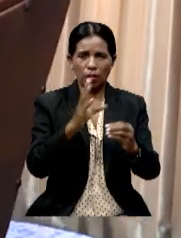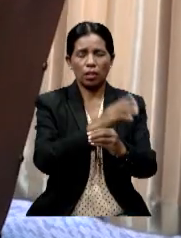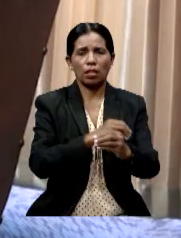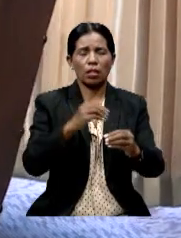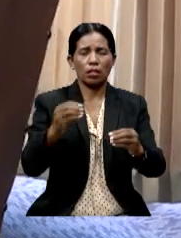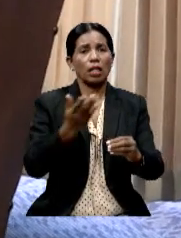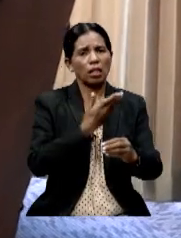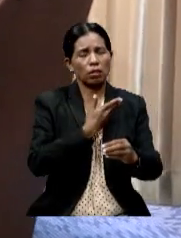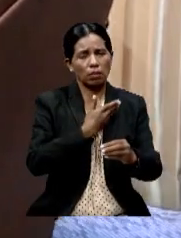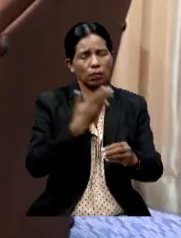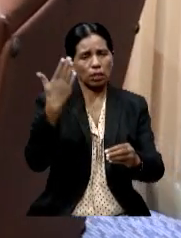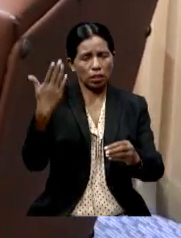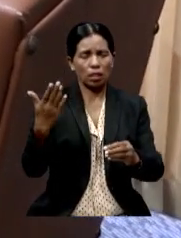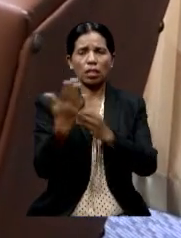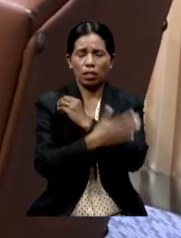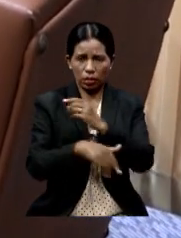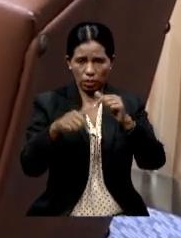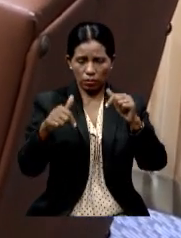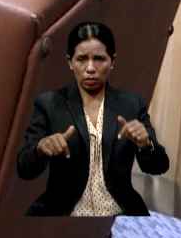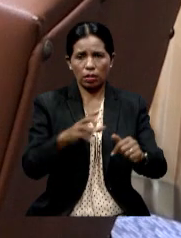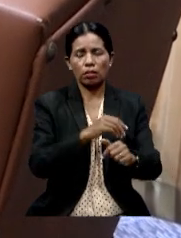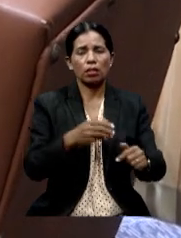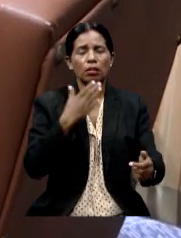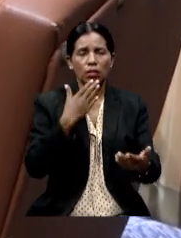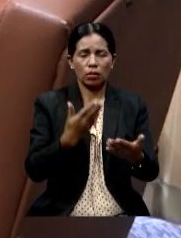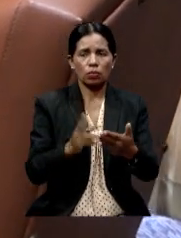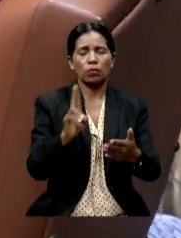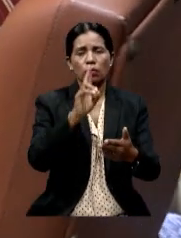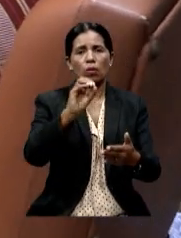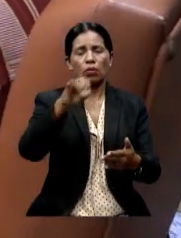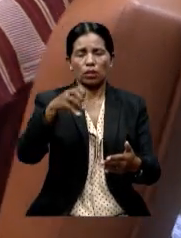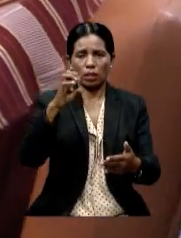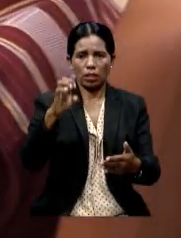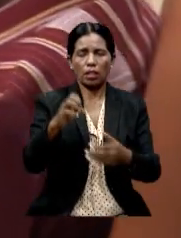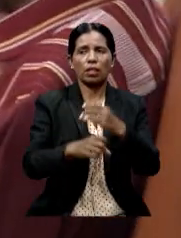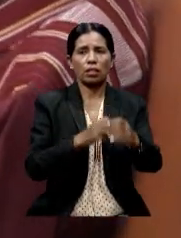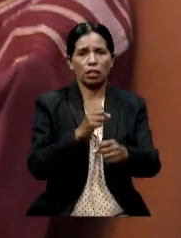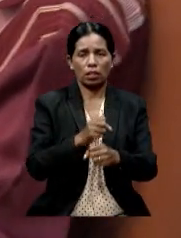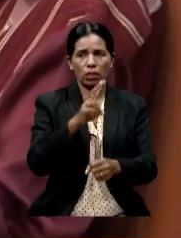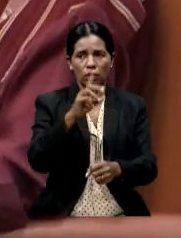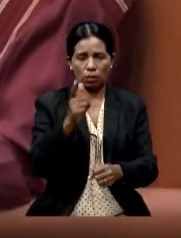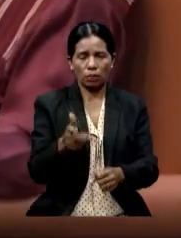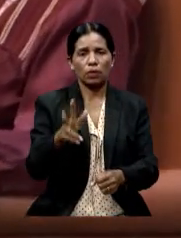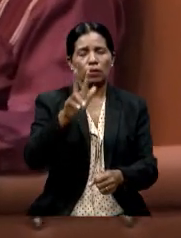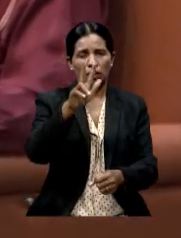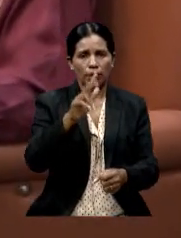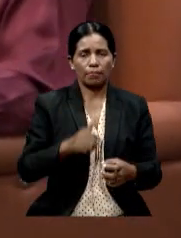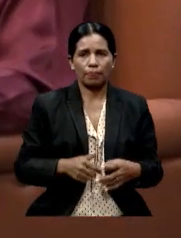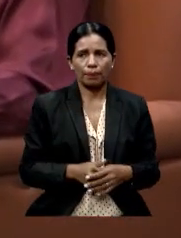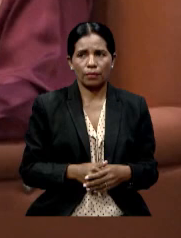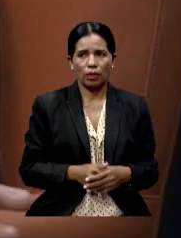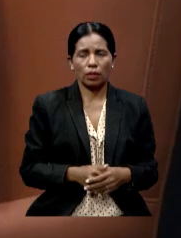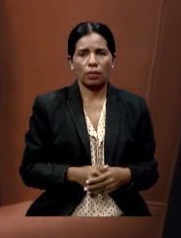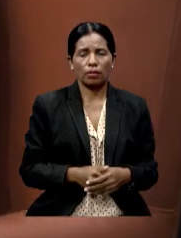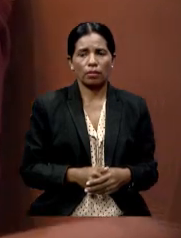né acontece e relaram. No progresso, execução orçamento geral Estado, tinha de rua rua nulo recentolum. Tiro